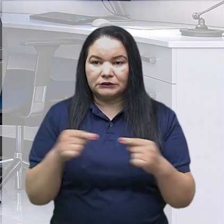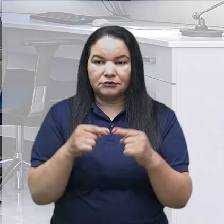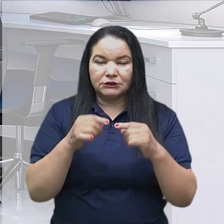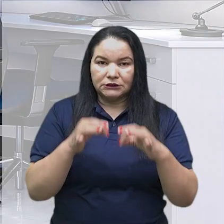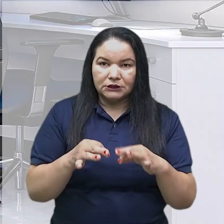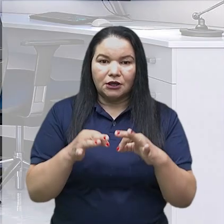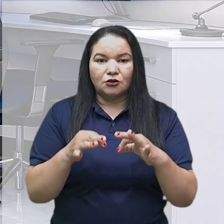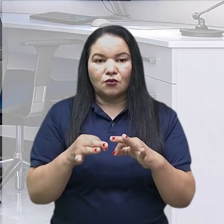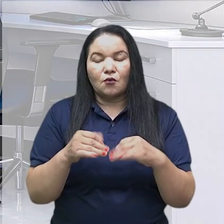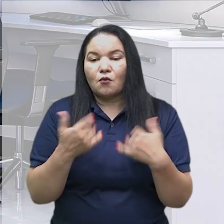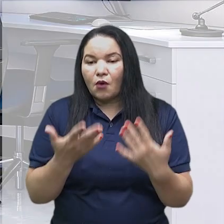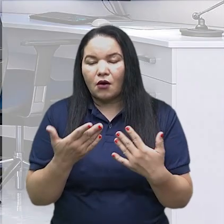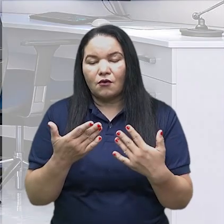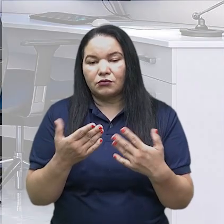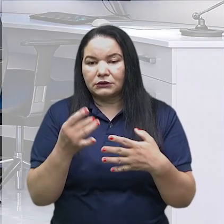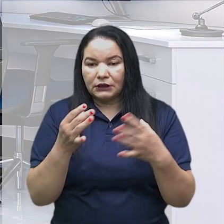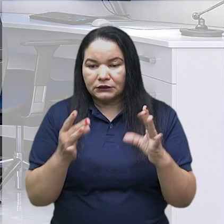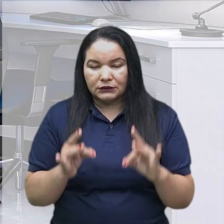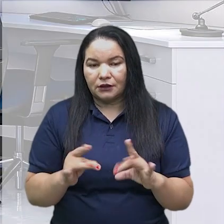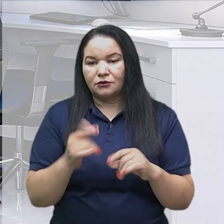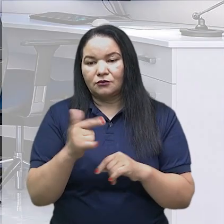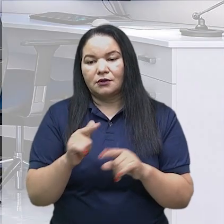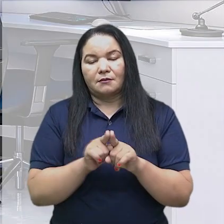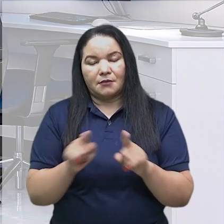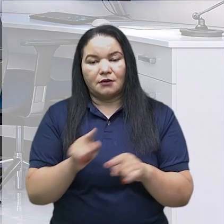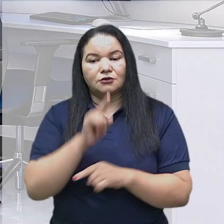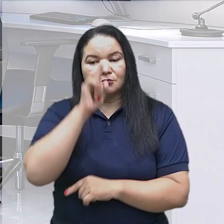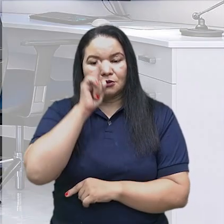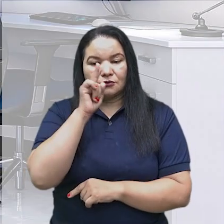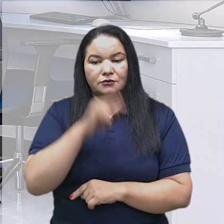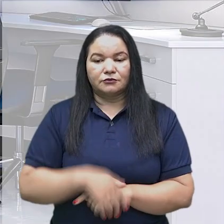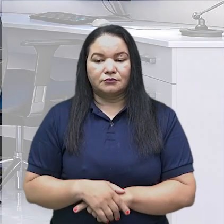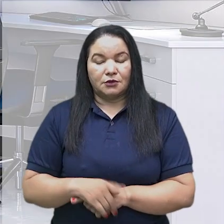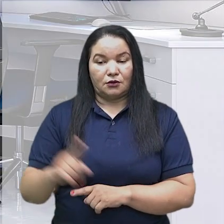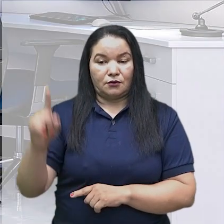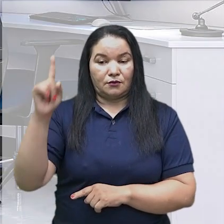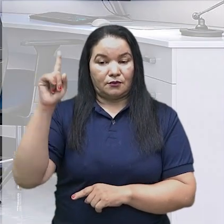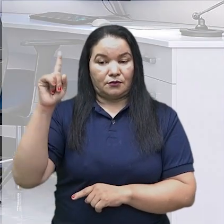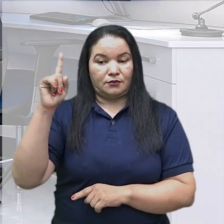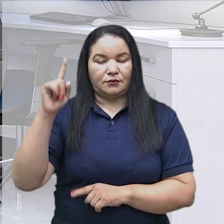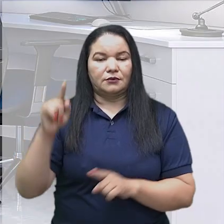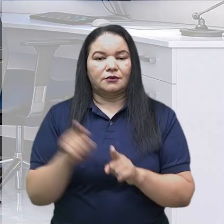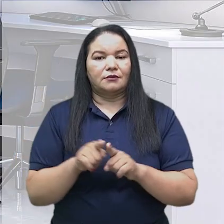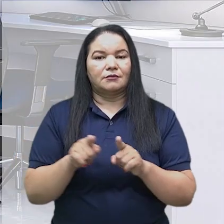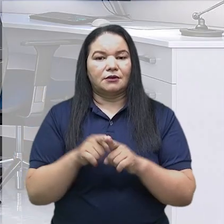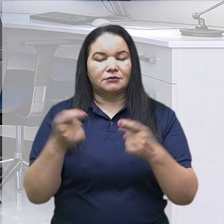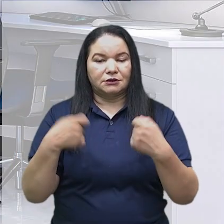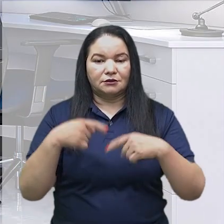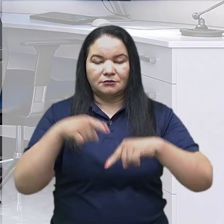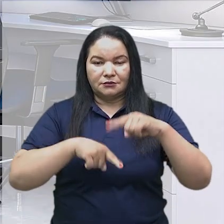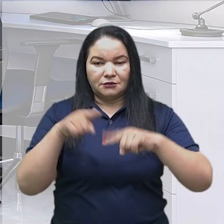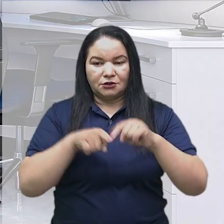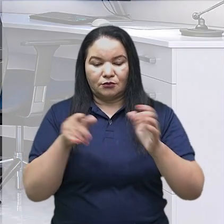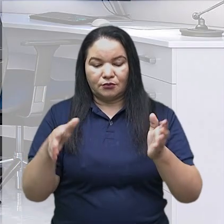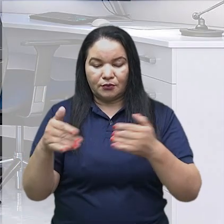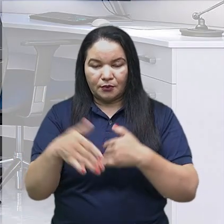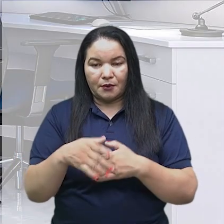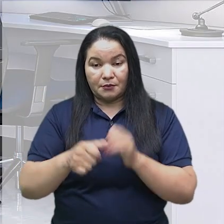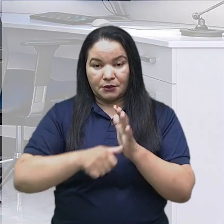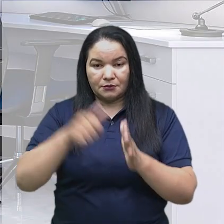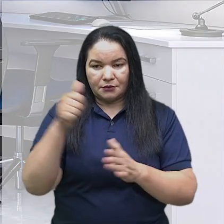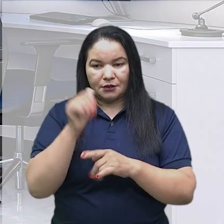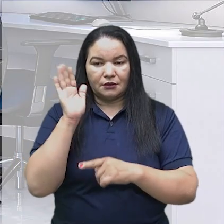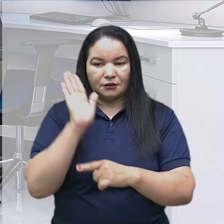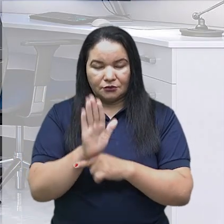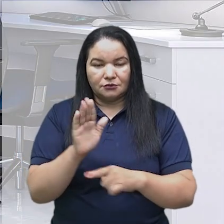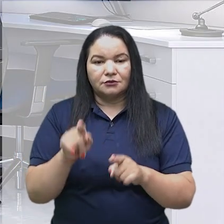é perigosa. Além do kit de primeiros socorros, né? Que no caso,